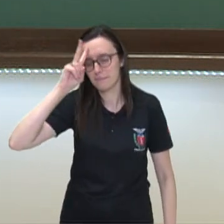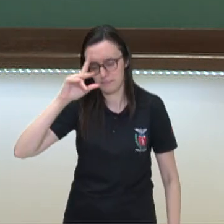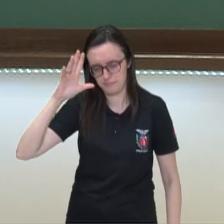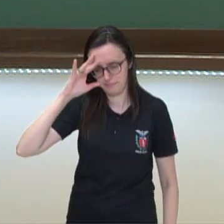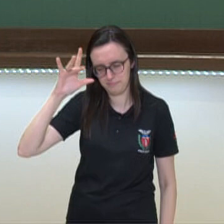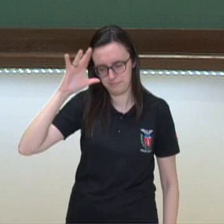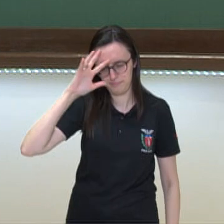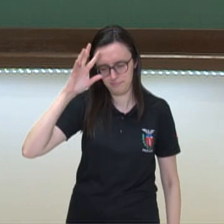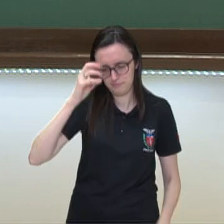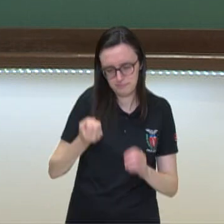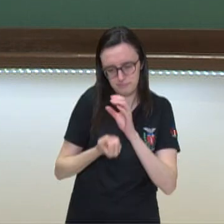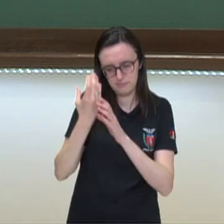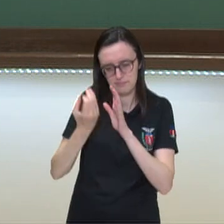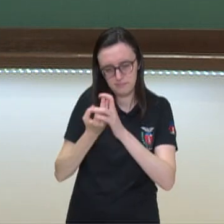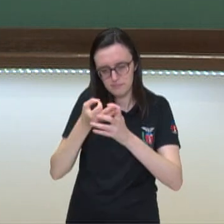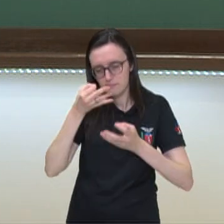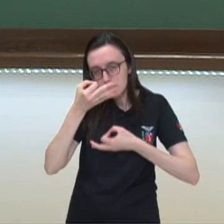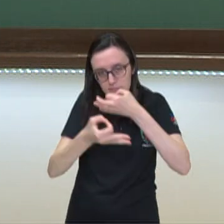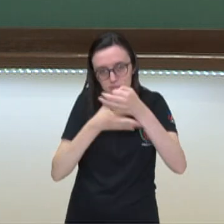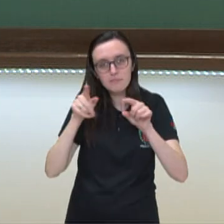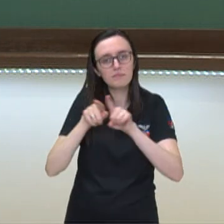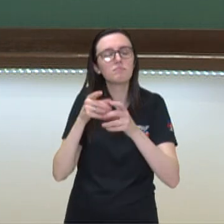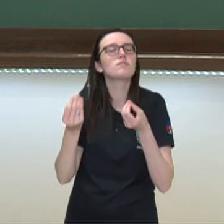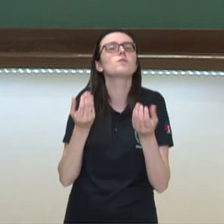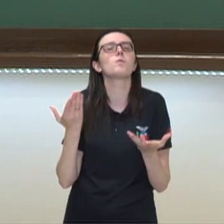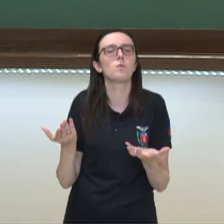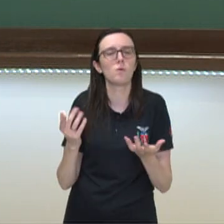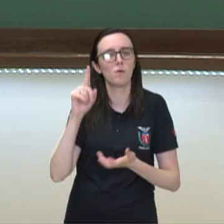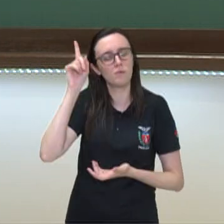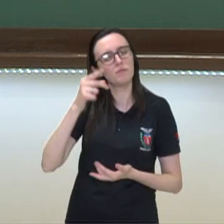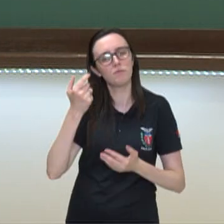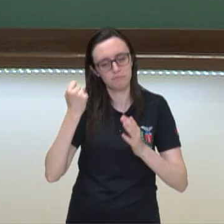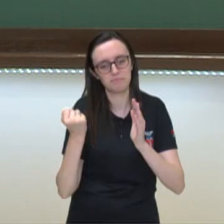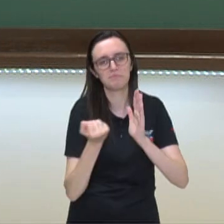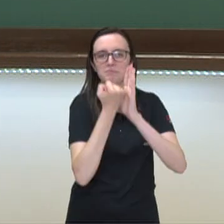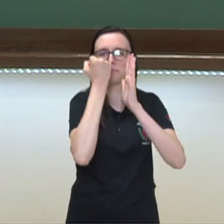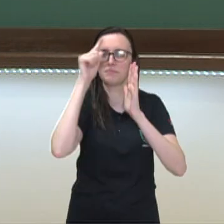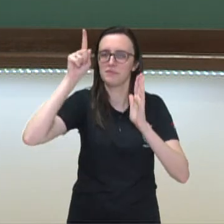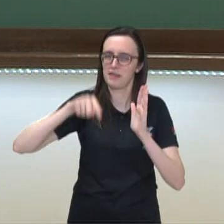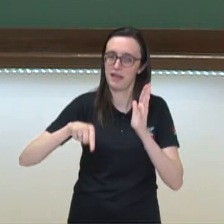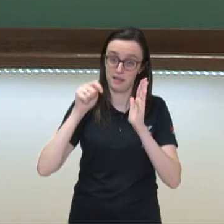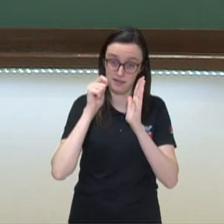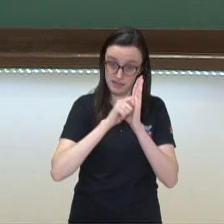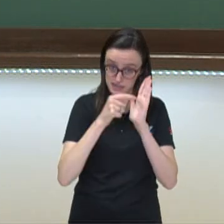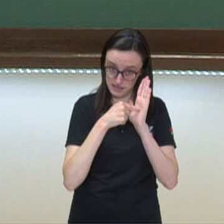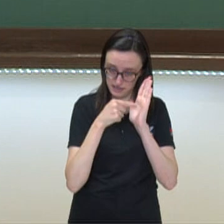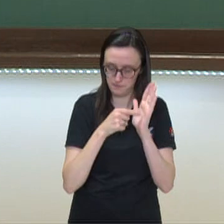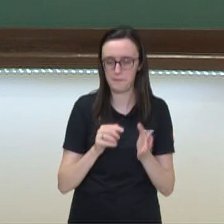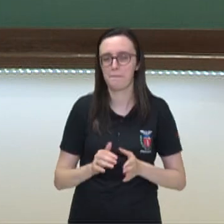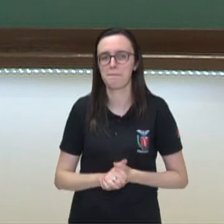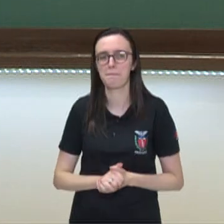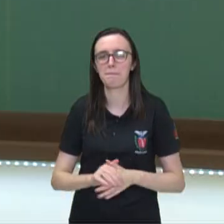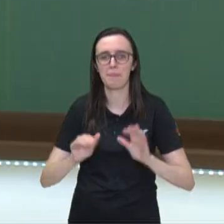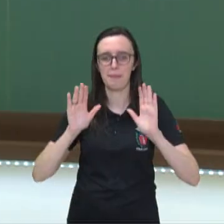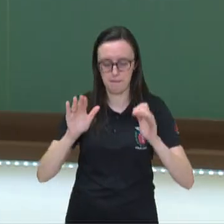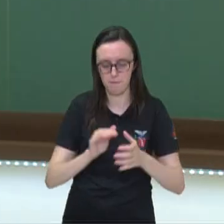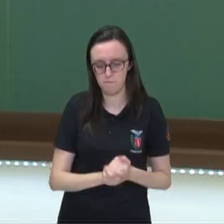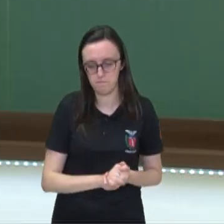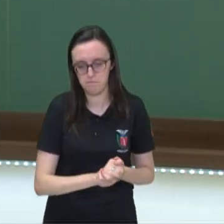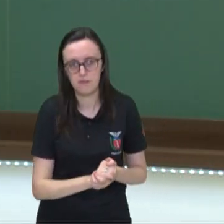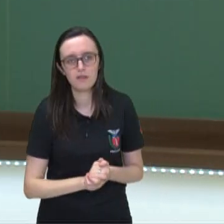pensar, criar um argumento e transformar isso na linguagem escrita. Bem, houve